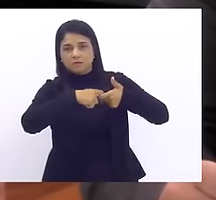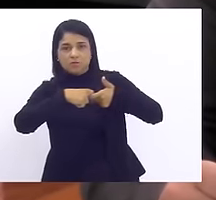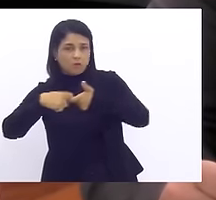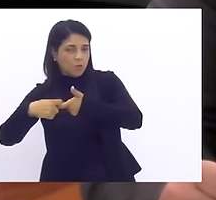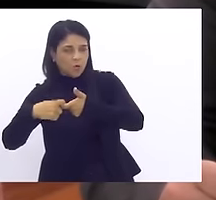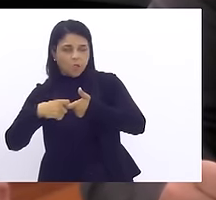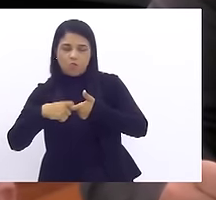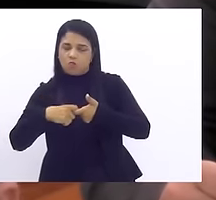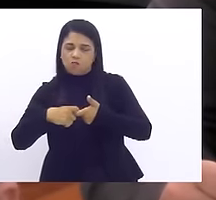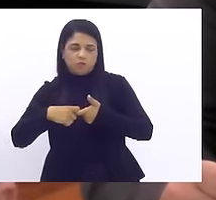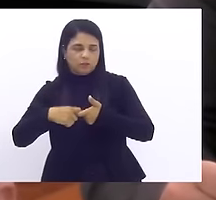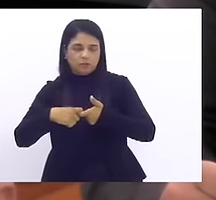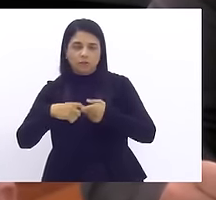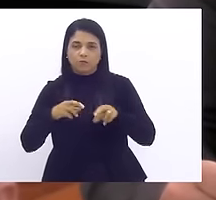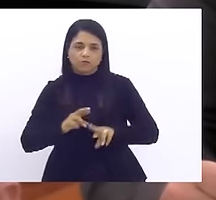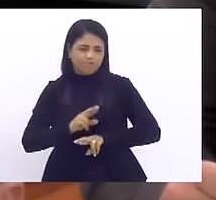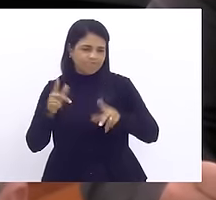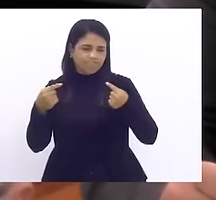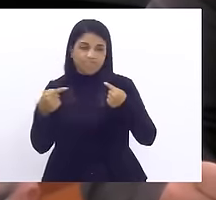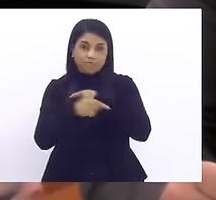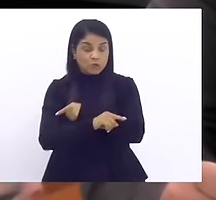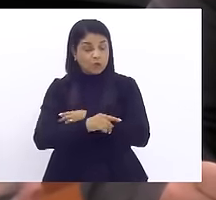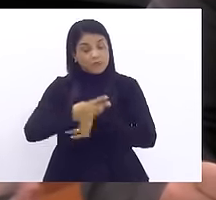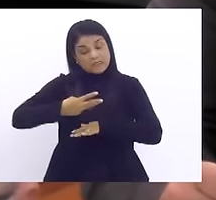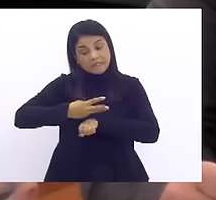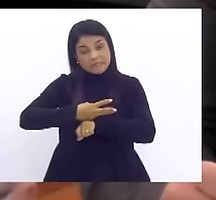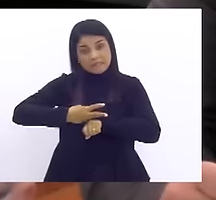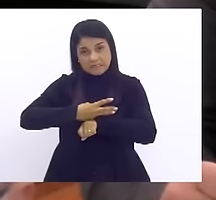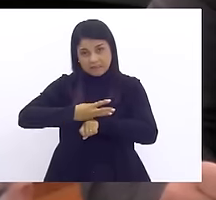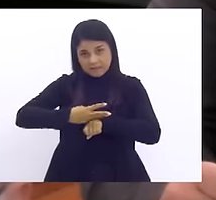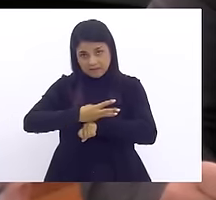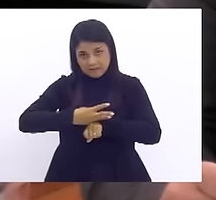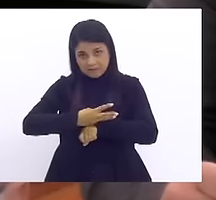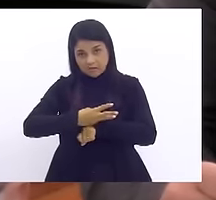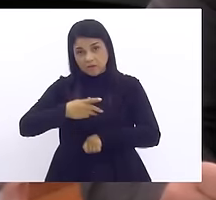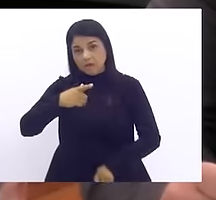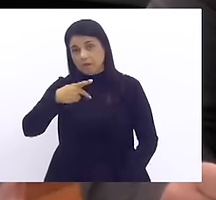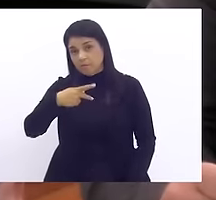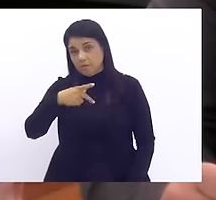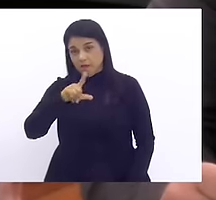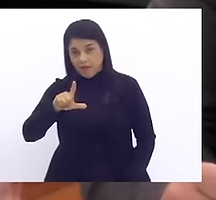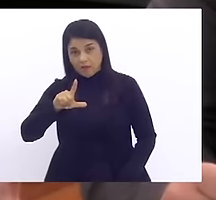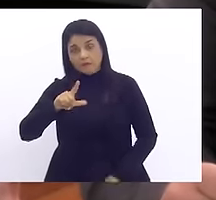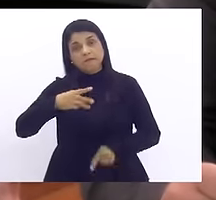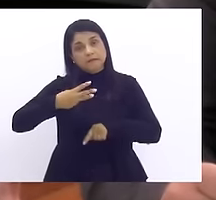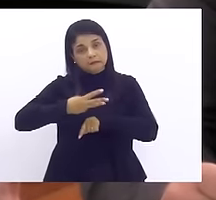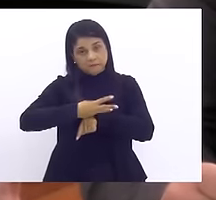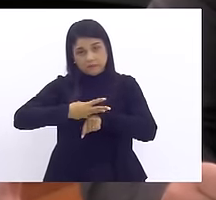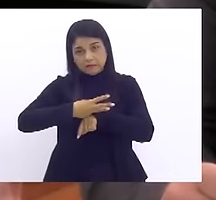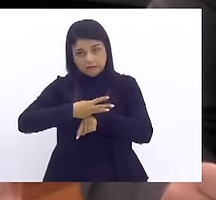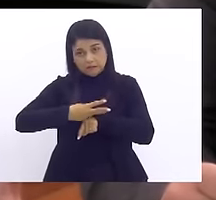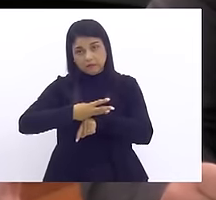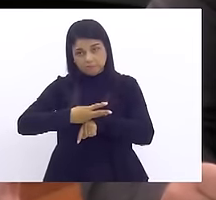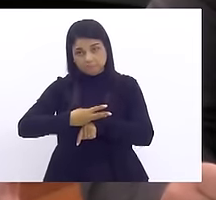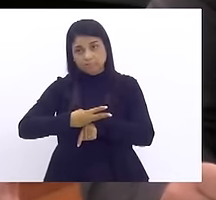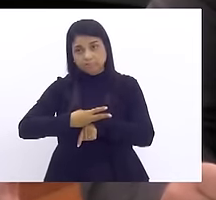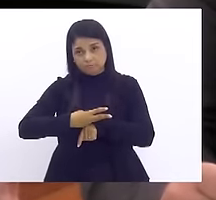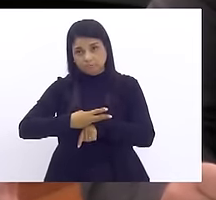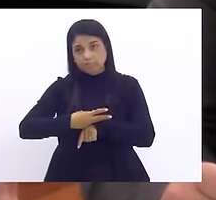reboque esse serviço pode ser terceirizado e me parece que a PL terceiriza quer dizer